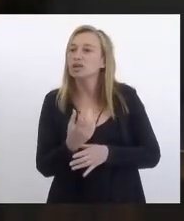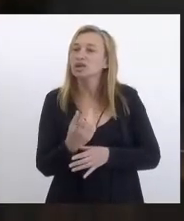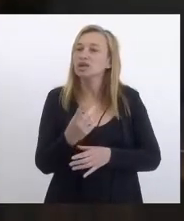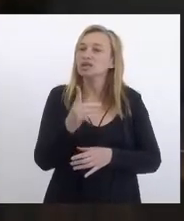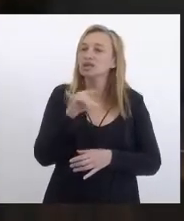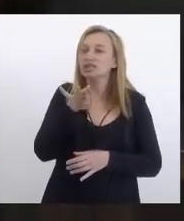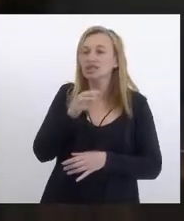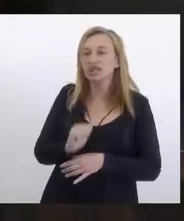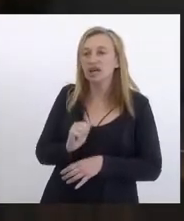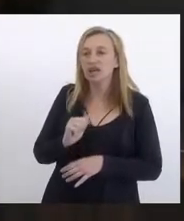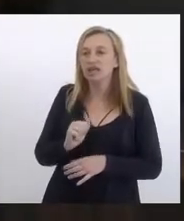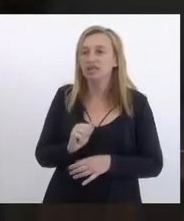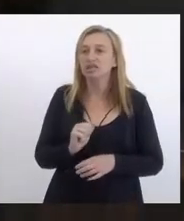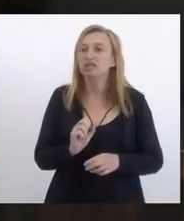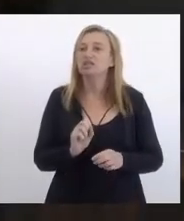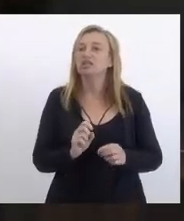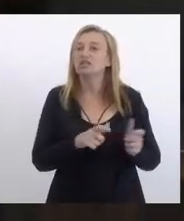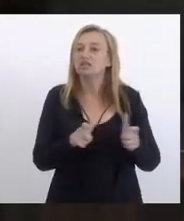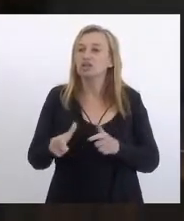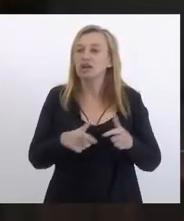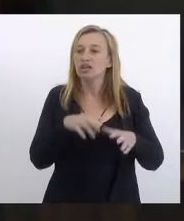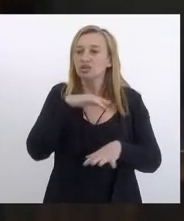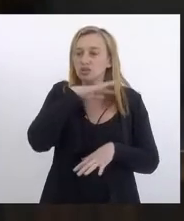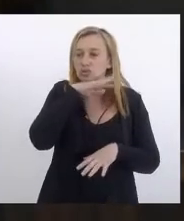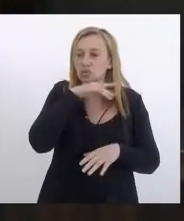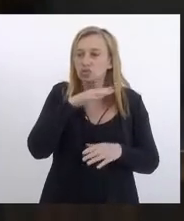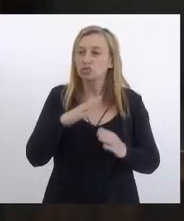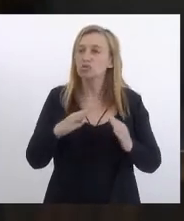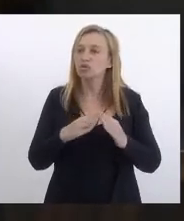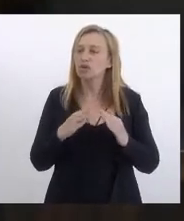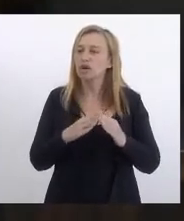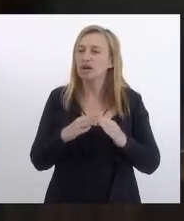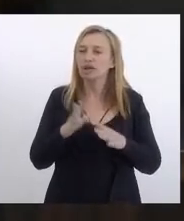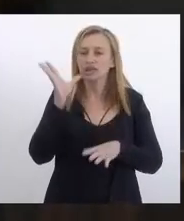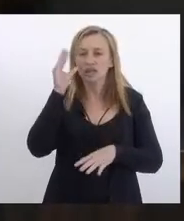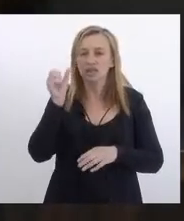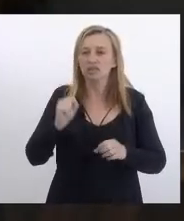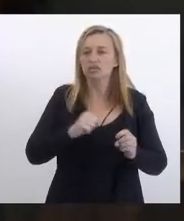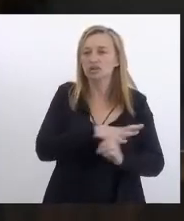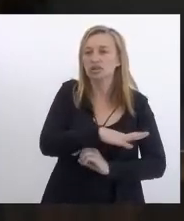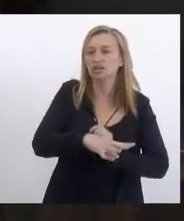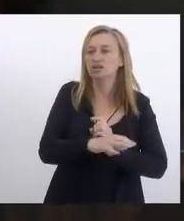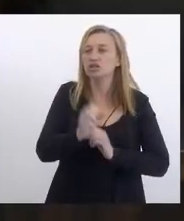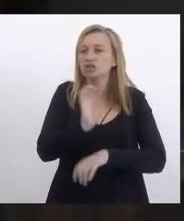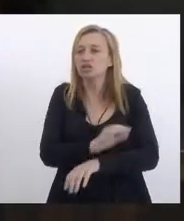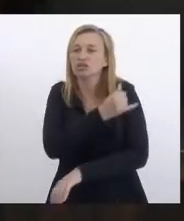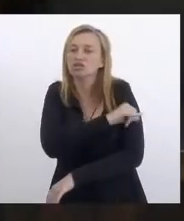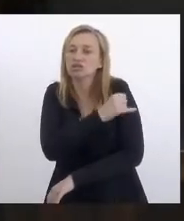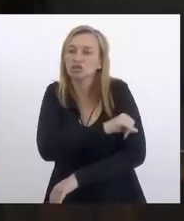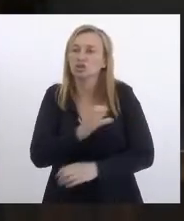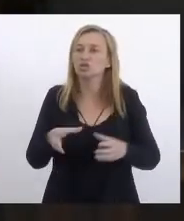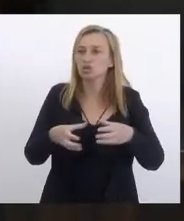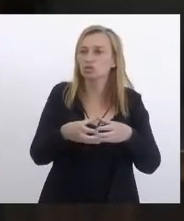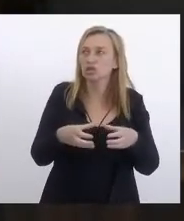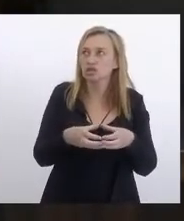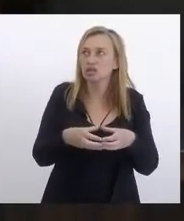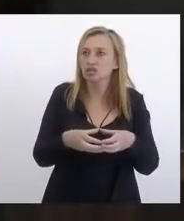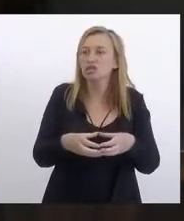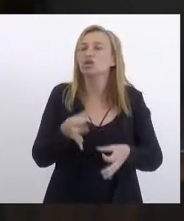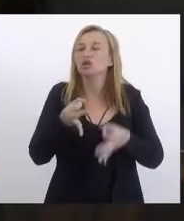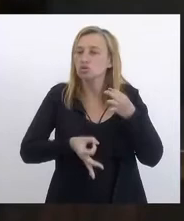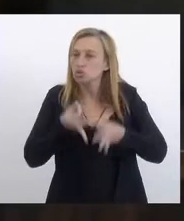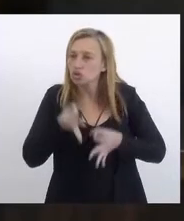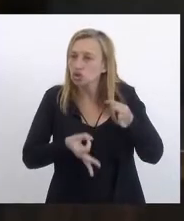e sanitárias em assentamentos precários em habitações de interesse social do Estado do Rio de Janeiro. Pendendo de pareceres das comissões de